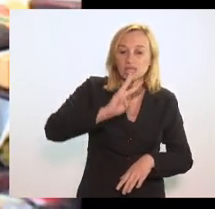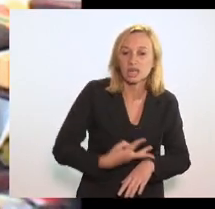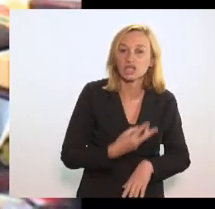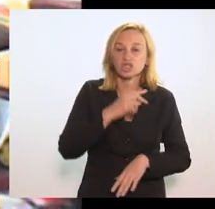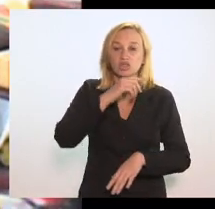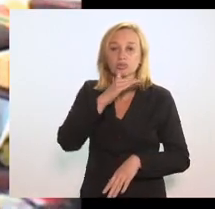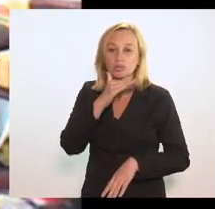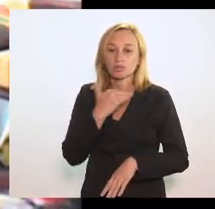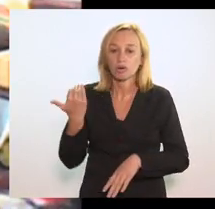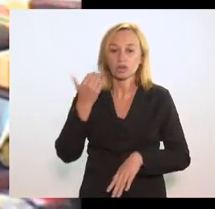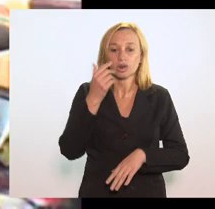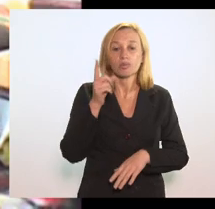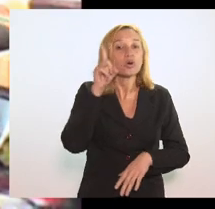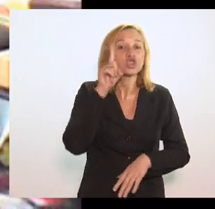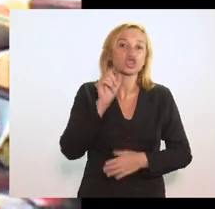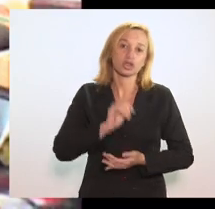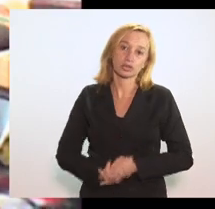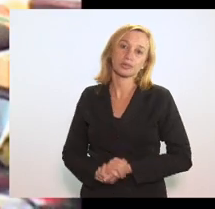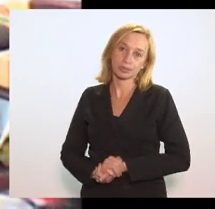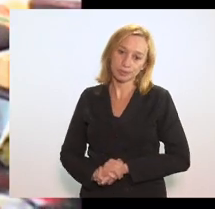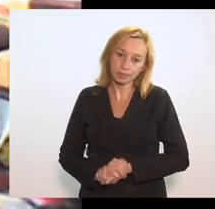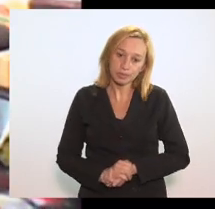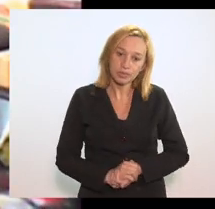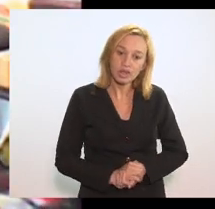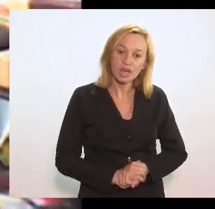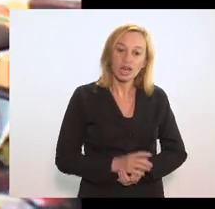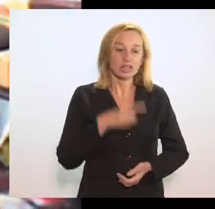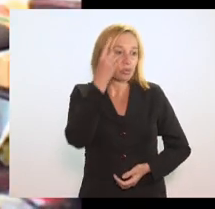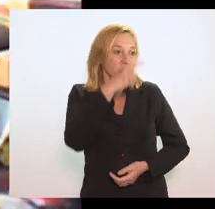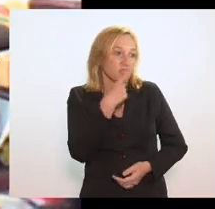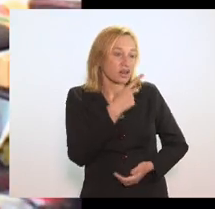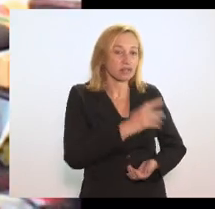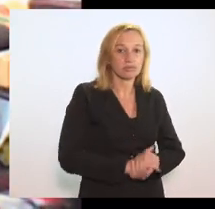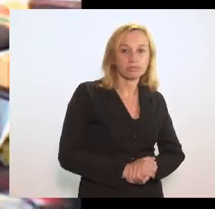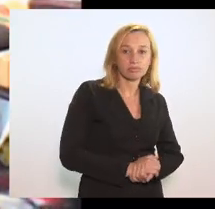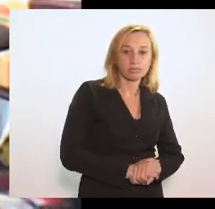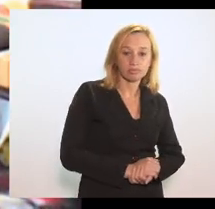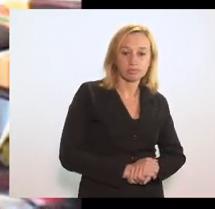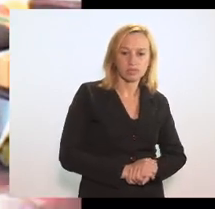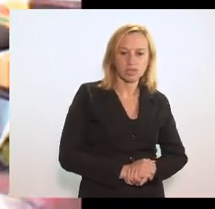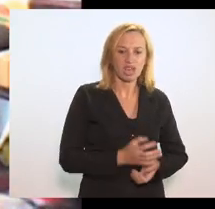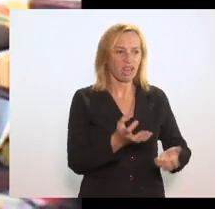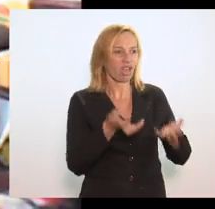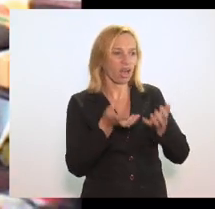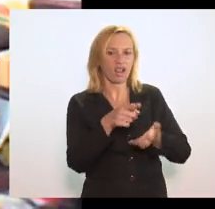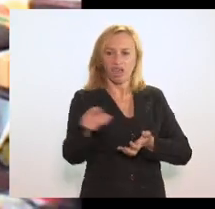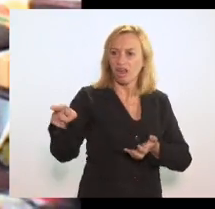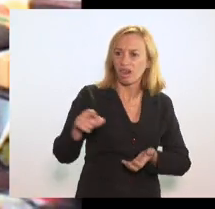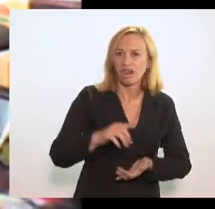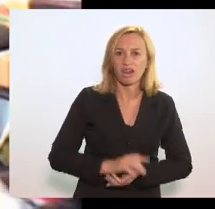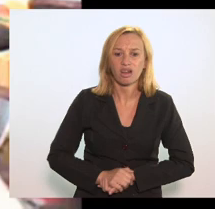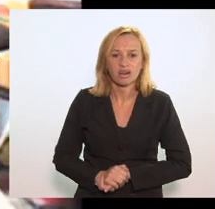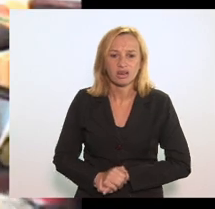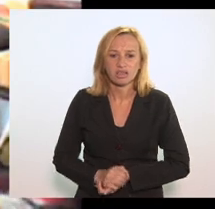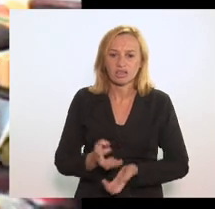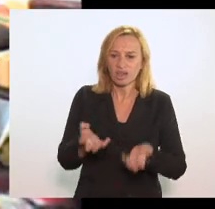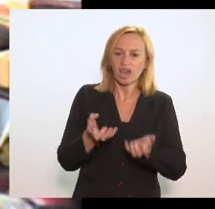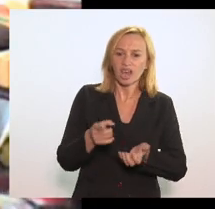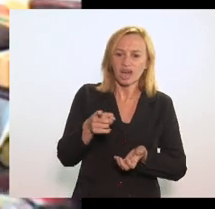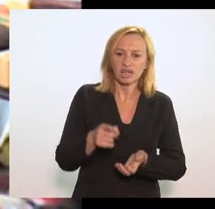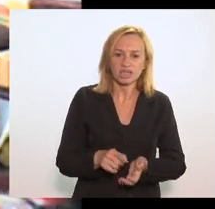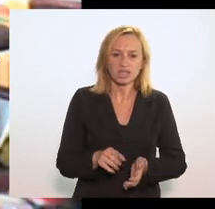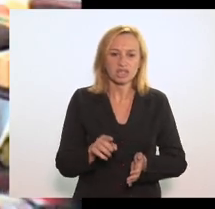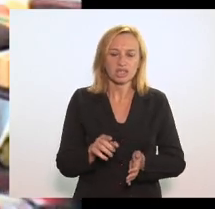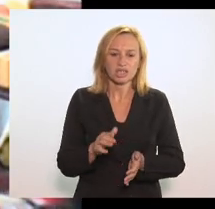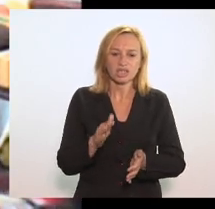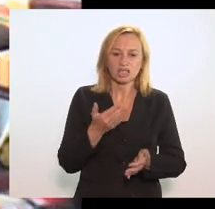pessoas mortas por dia. Aí o deputado que vem e fala, eles querem que quebrem os